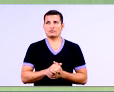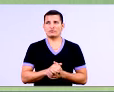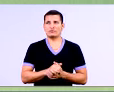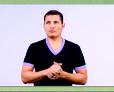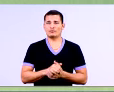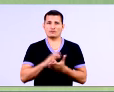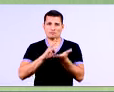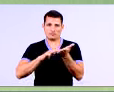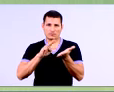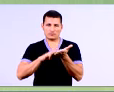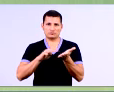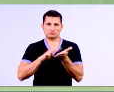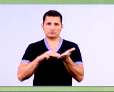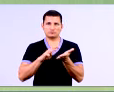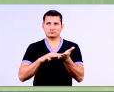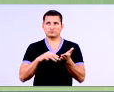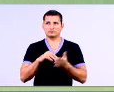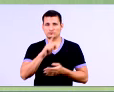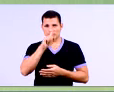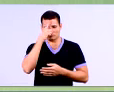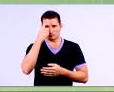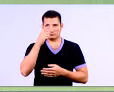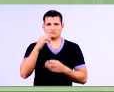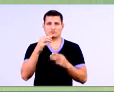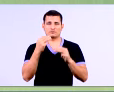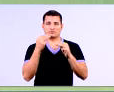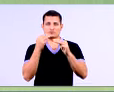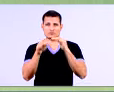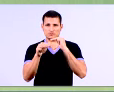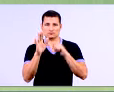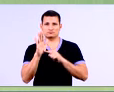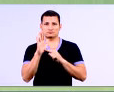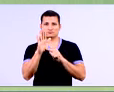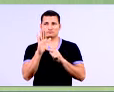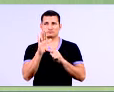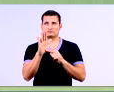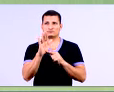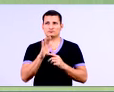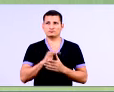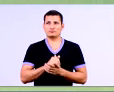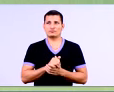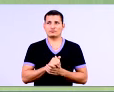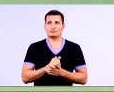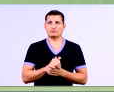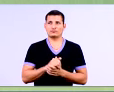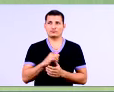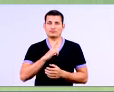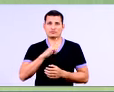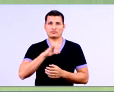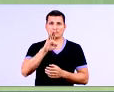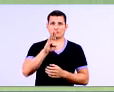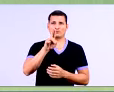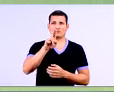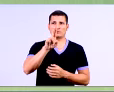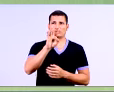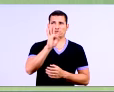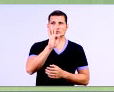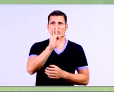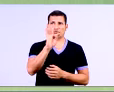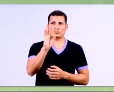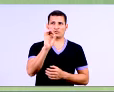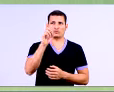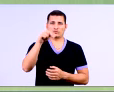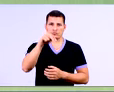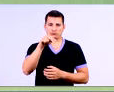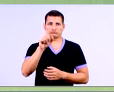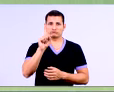que é a função mostrar mensagem, a um botão. Olha aqui um tipo que eu citei agora há